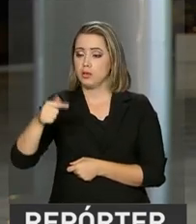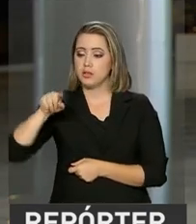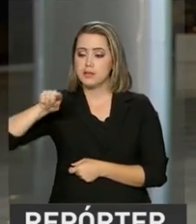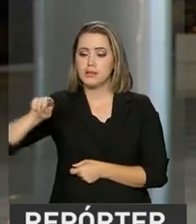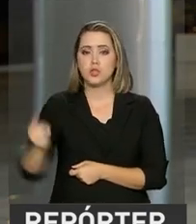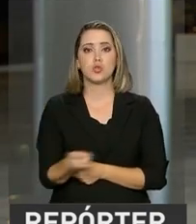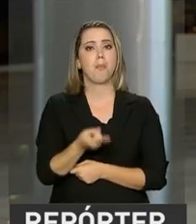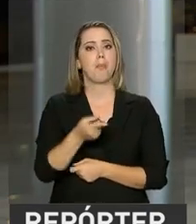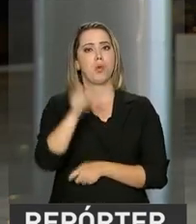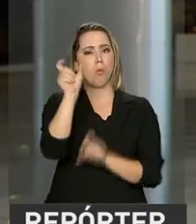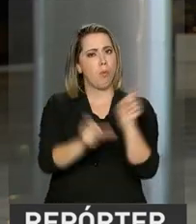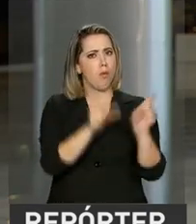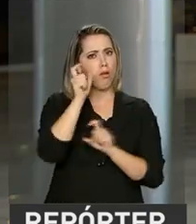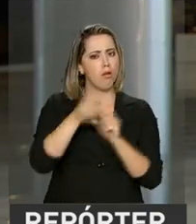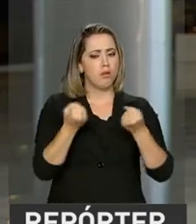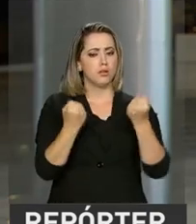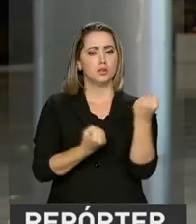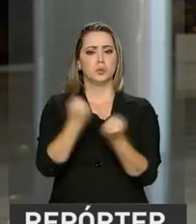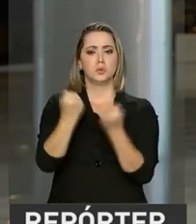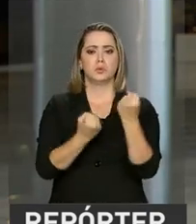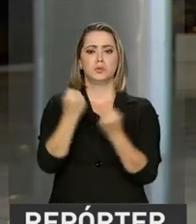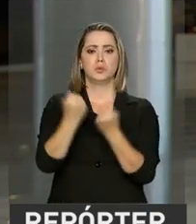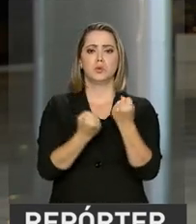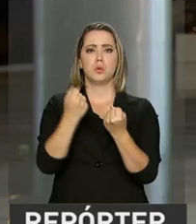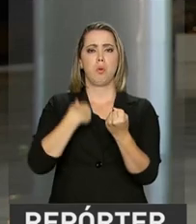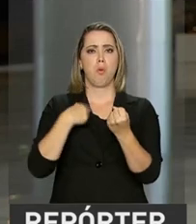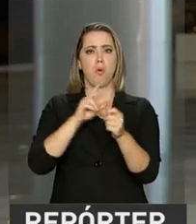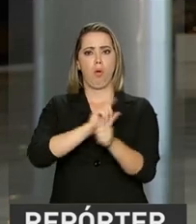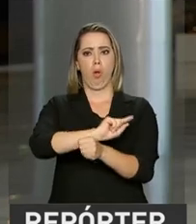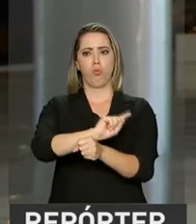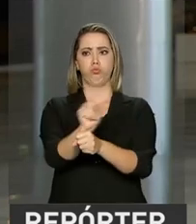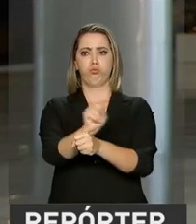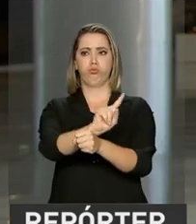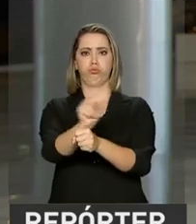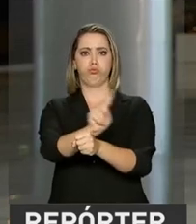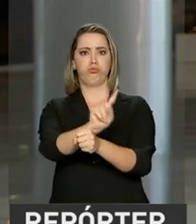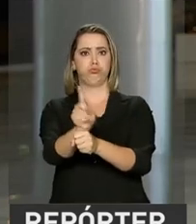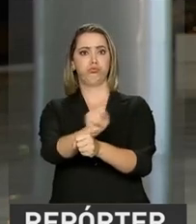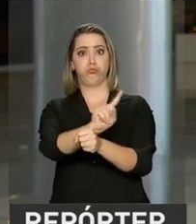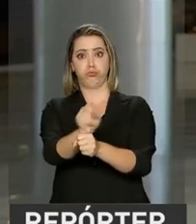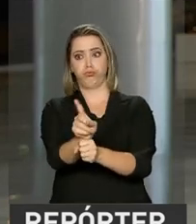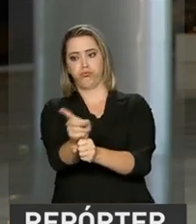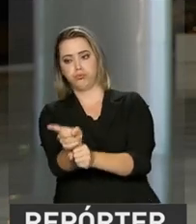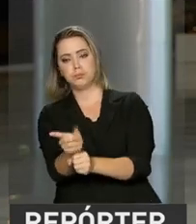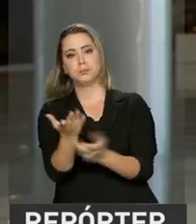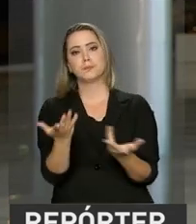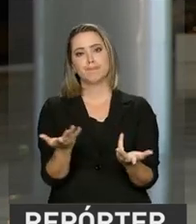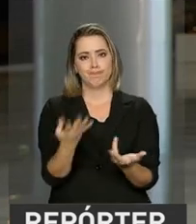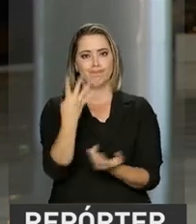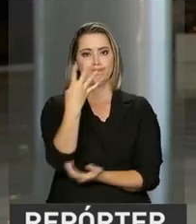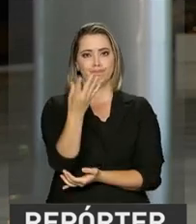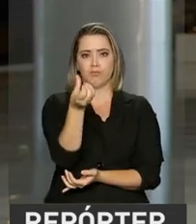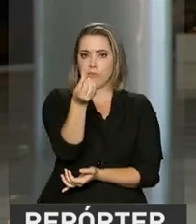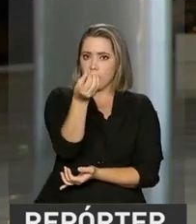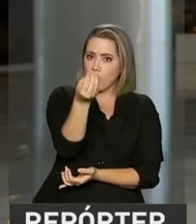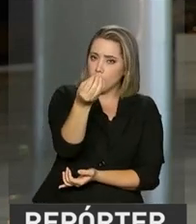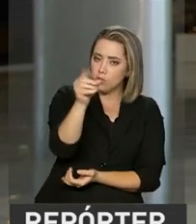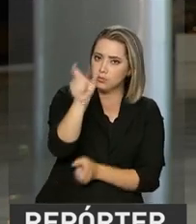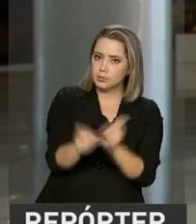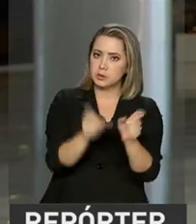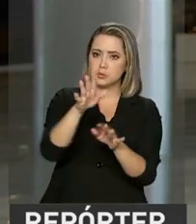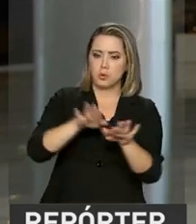47 mil motoristas dirigindo com velocidade acima da permitida e 4.600